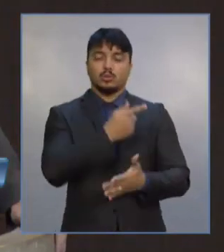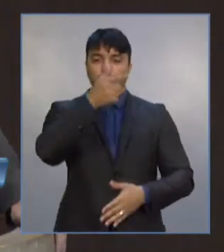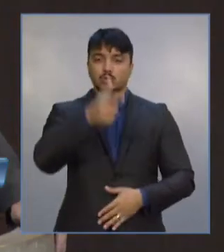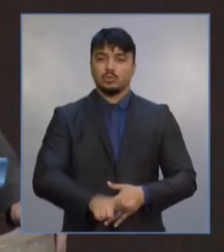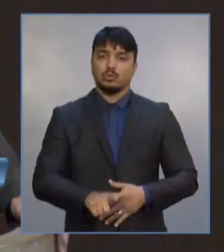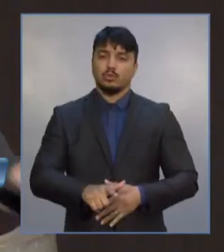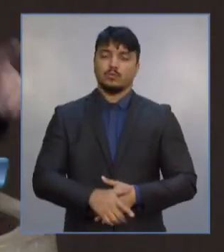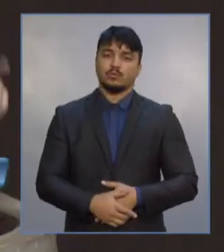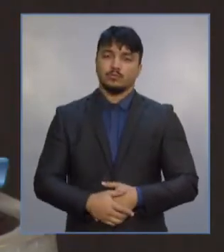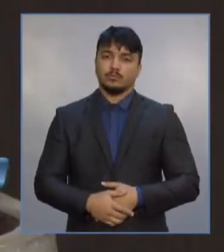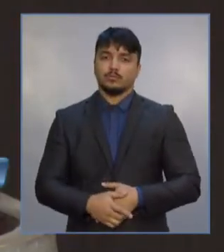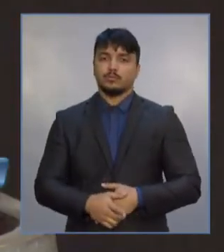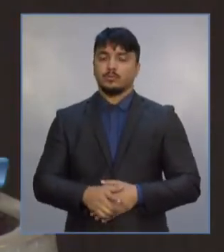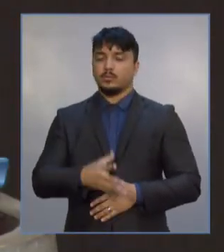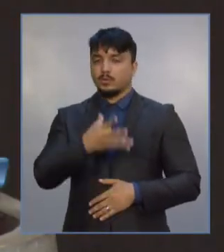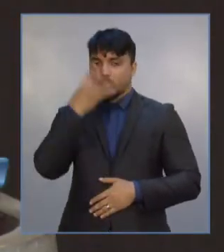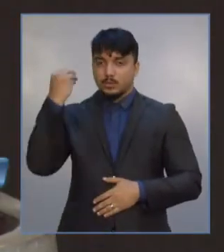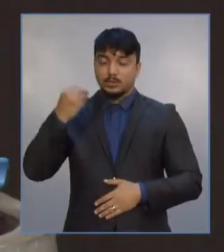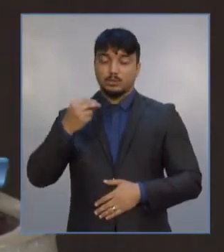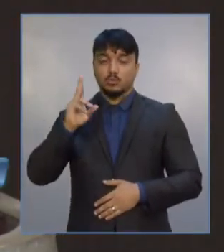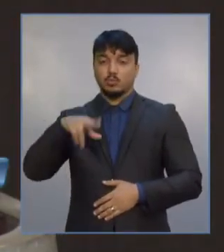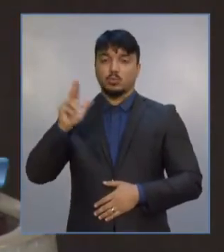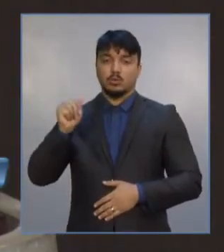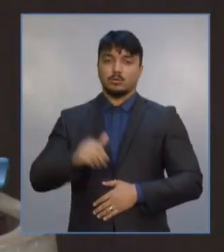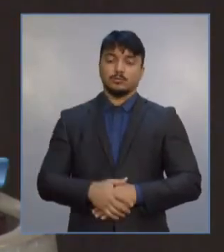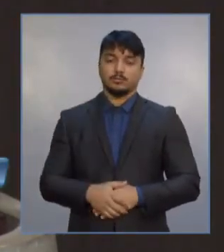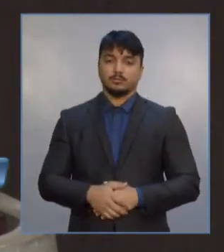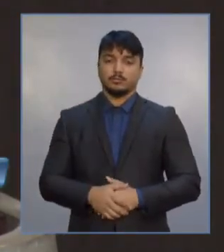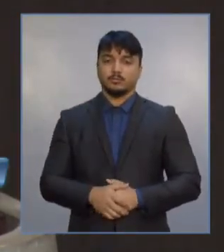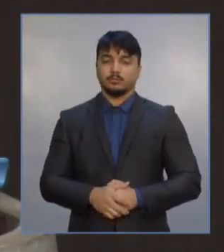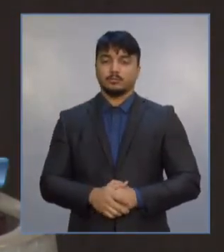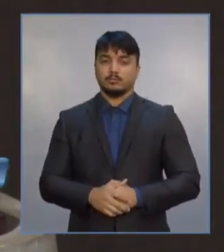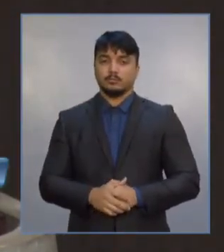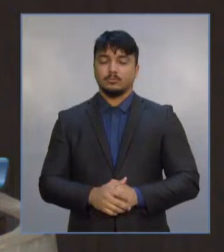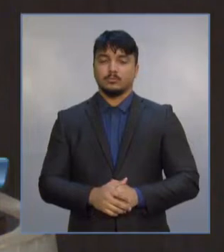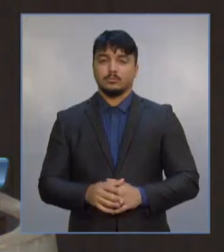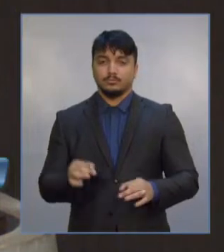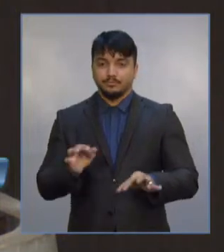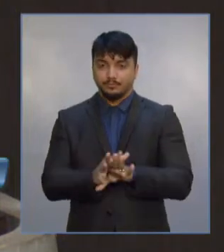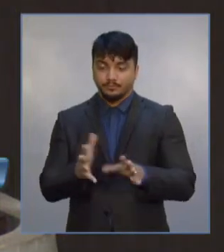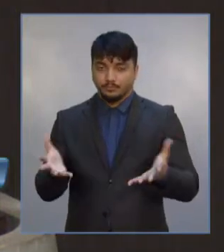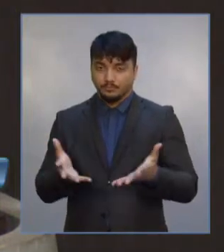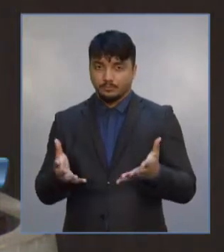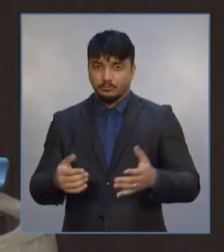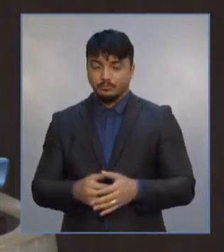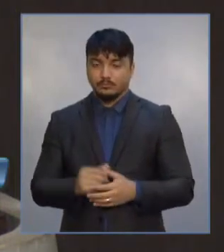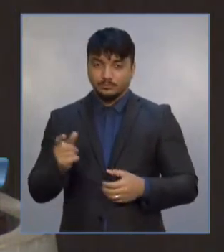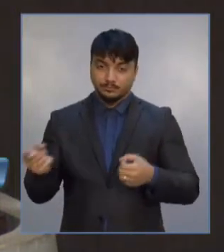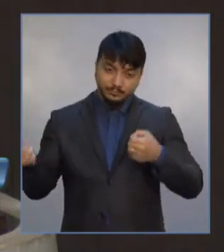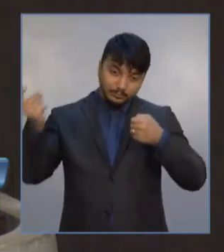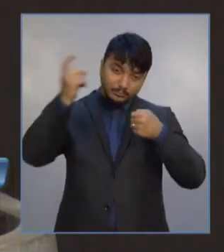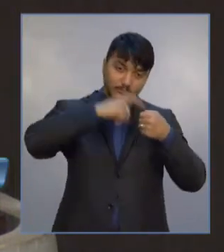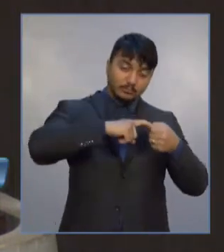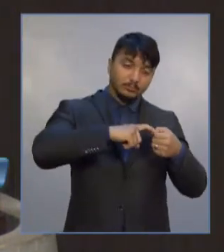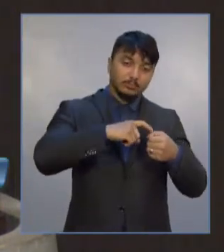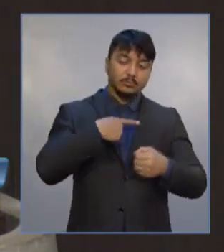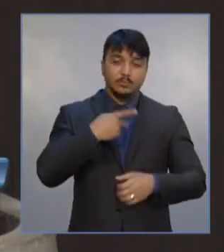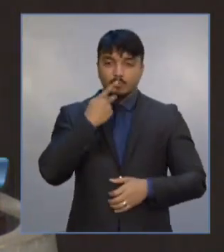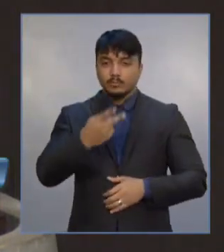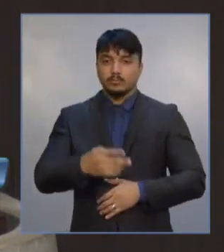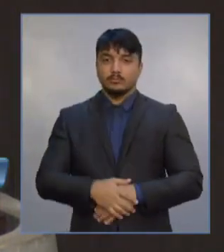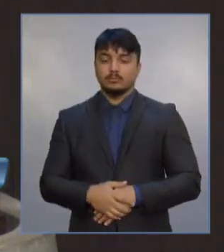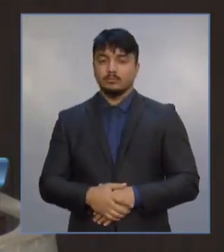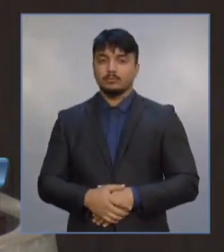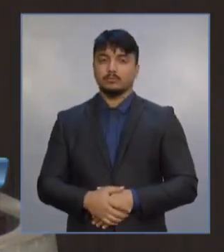se esqueça, para que nunca mais aconteça. Vou terminar voltando ao início do meu